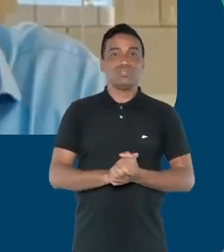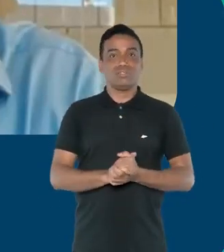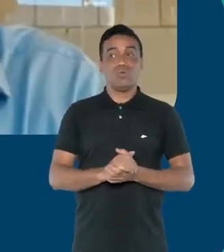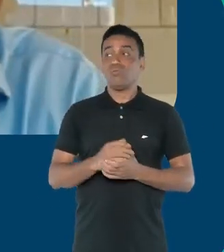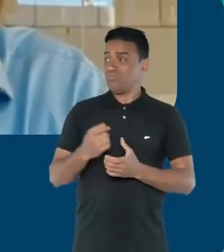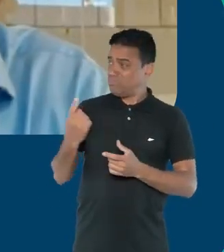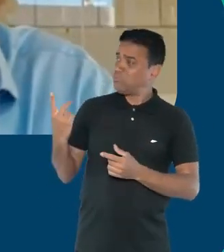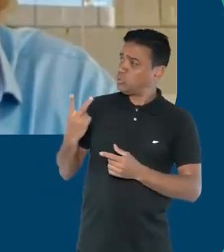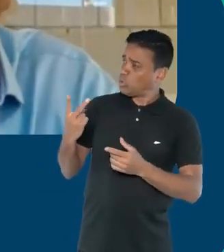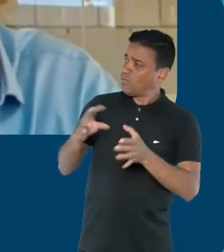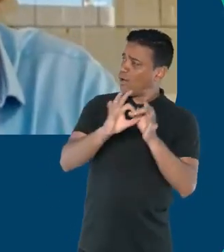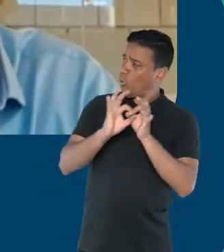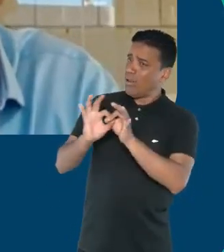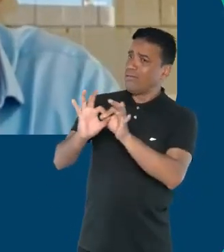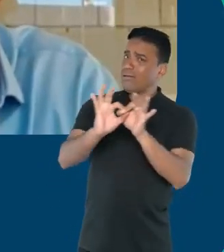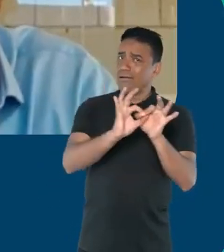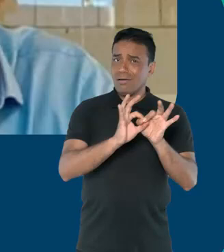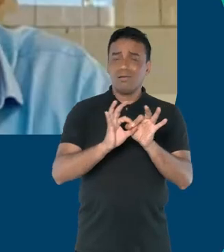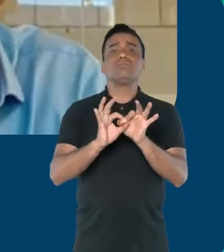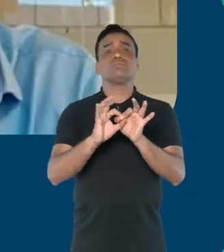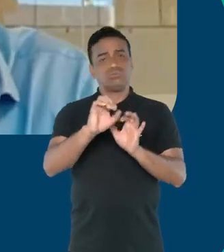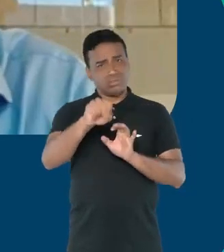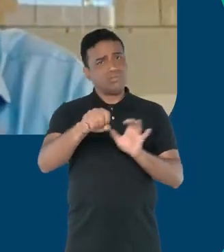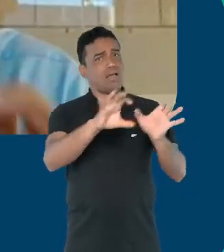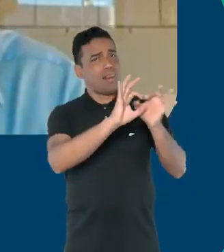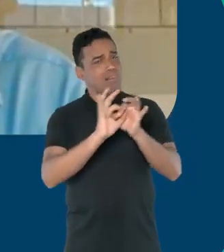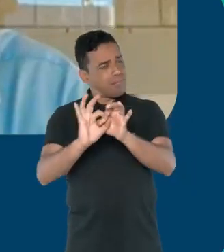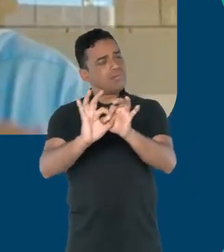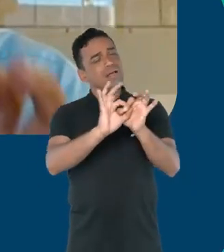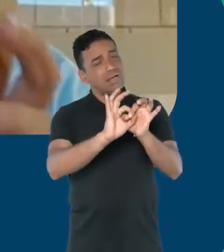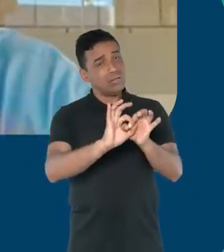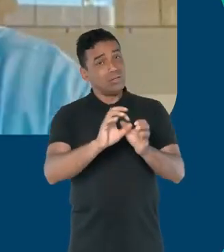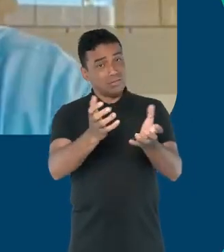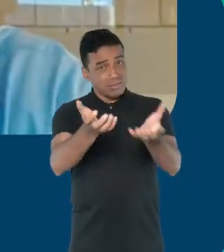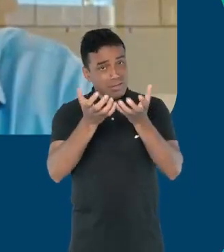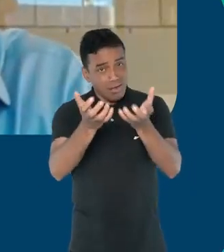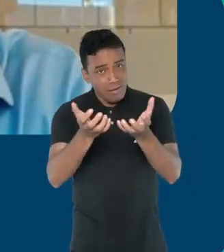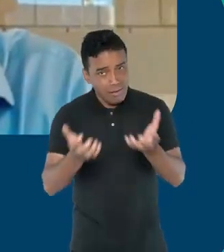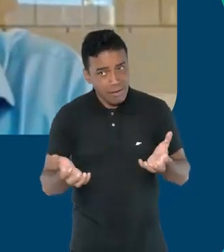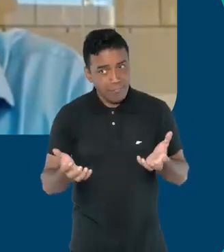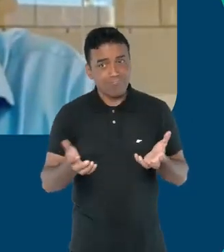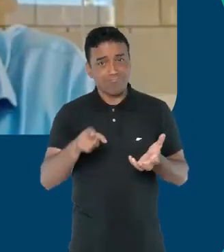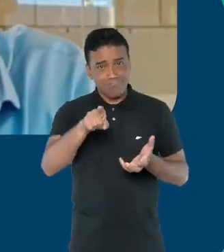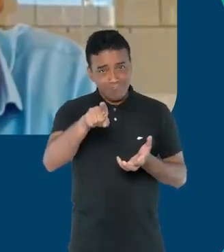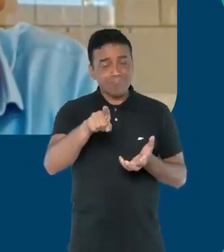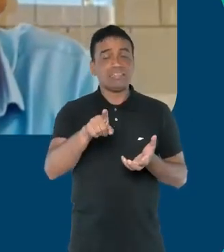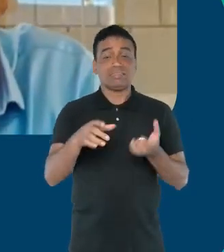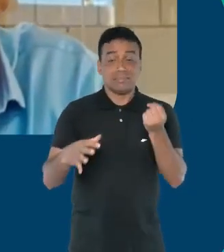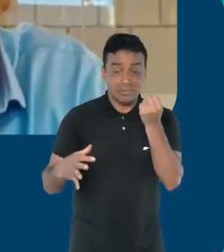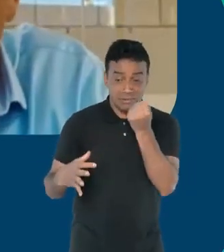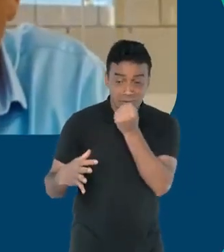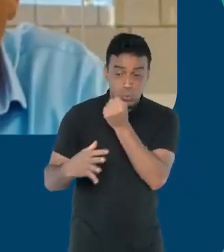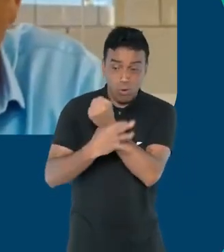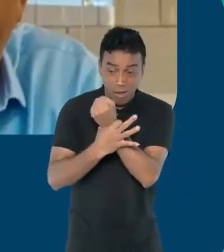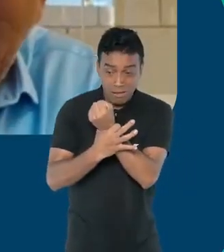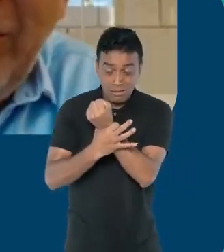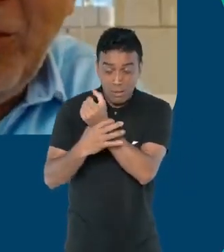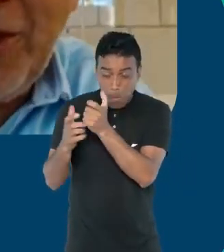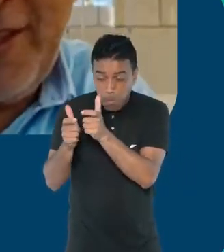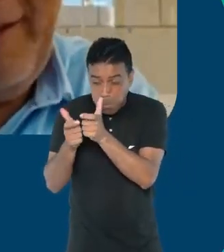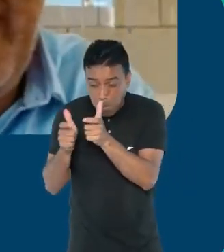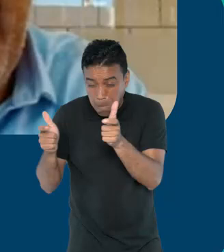puxando a outra. Né? Uma vai puxando a outra. Se você quiser, né, segurança